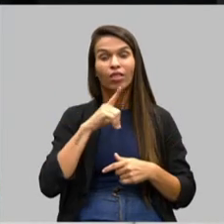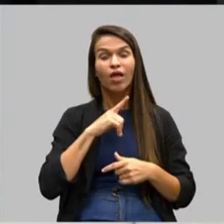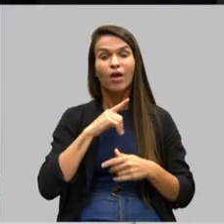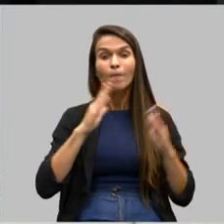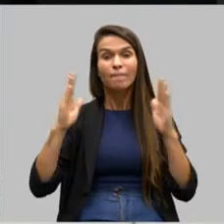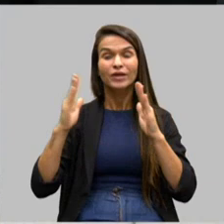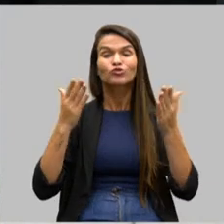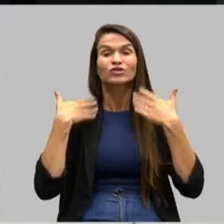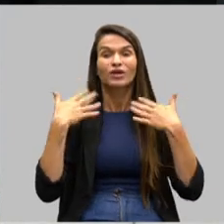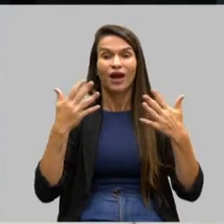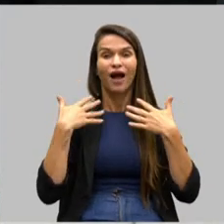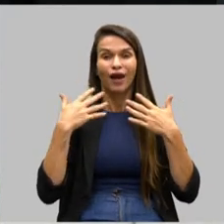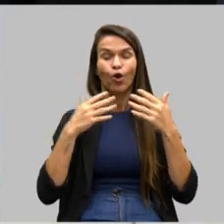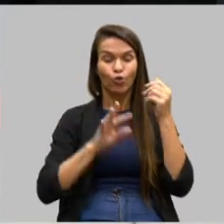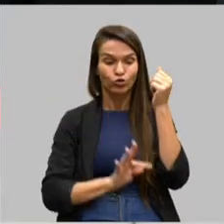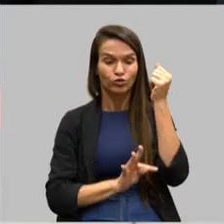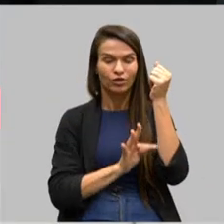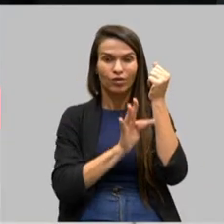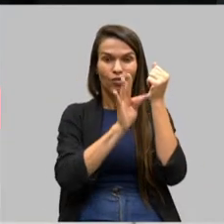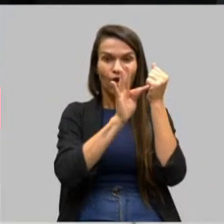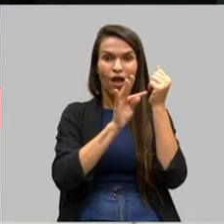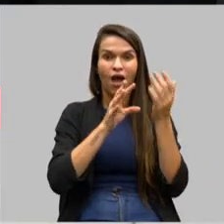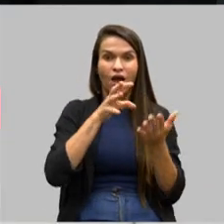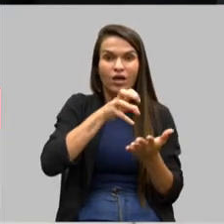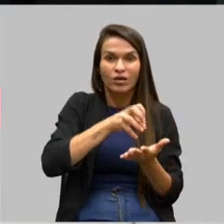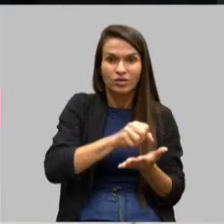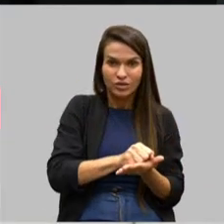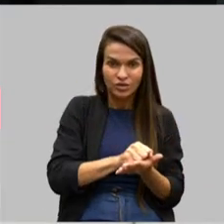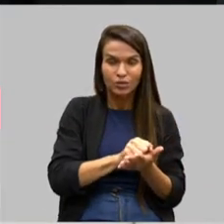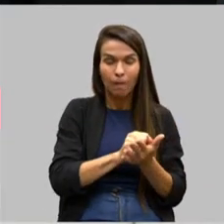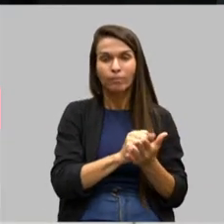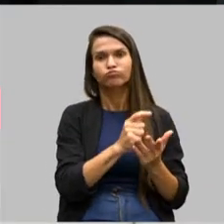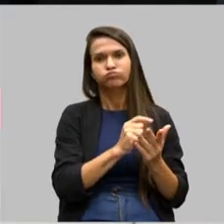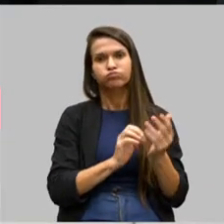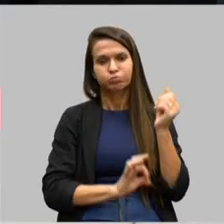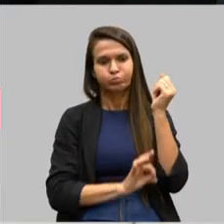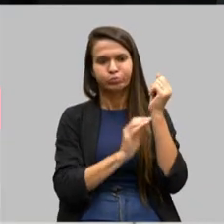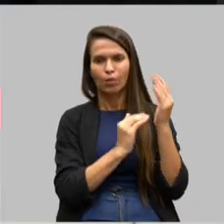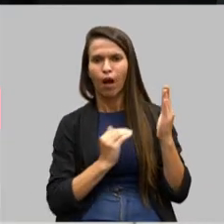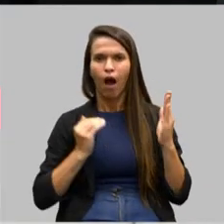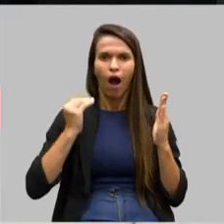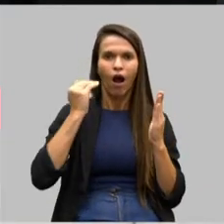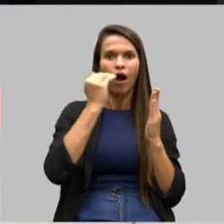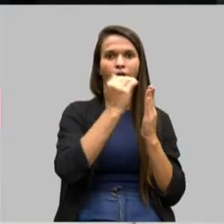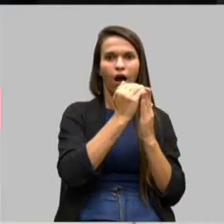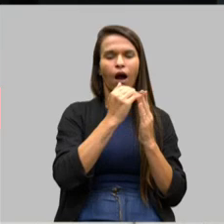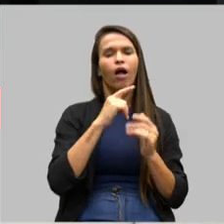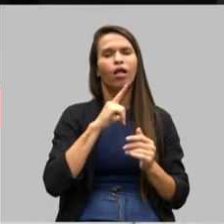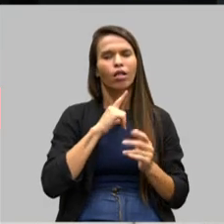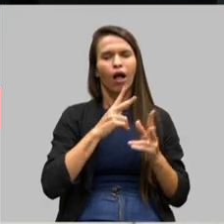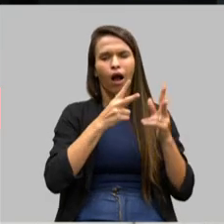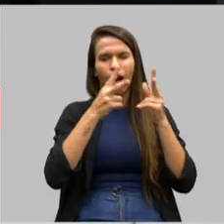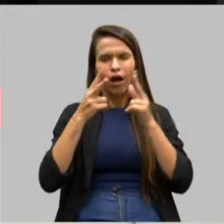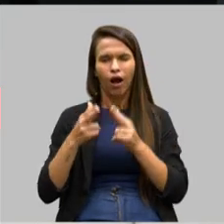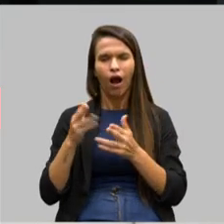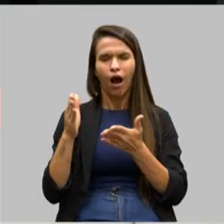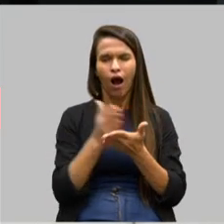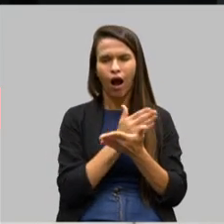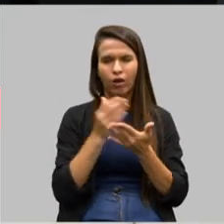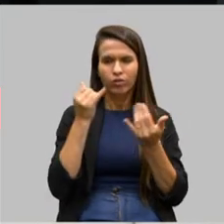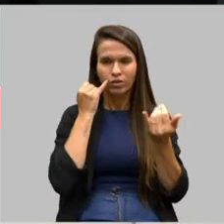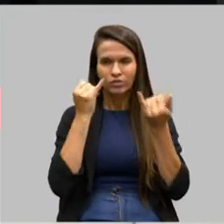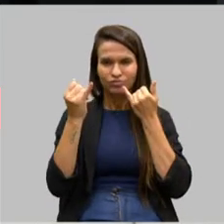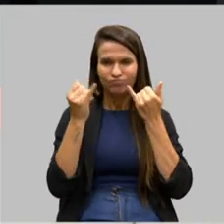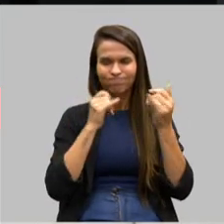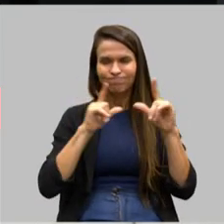calor, os termômetros registram temperaturas elevadíssimas. Eu trouxe alguns recortes, algumas notícias da